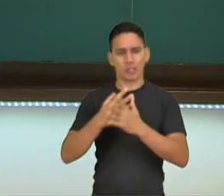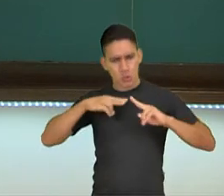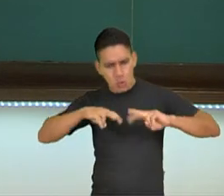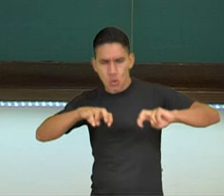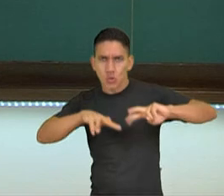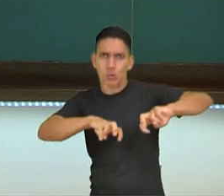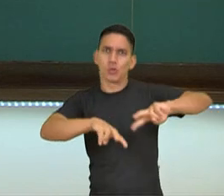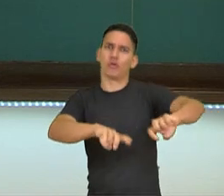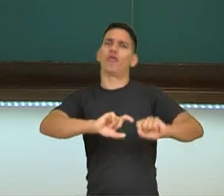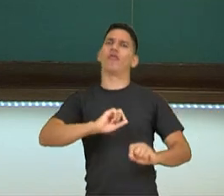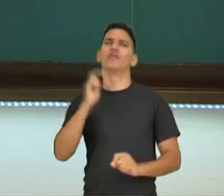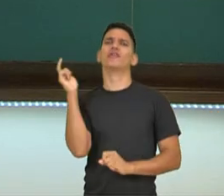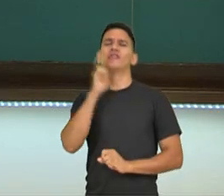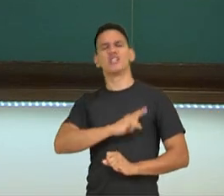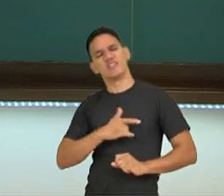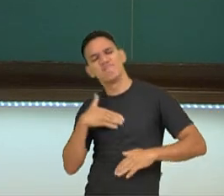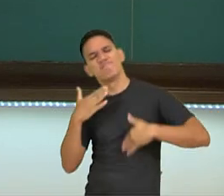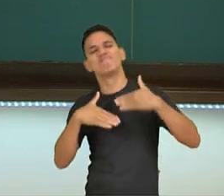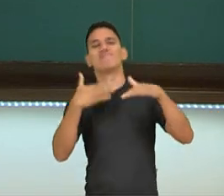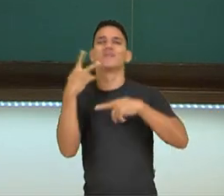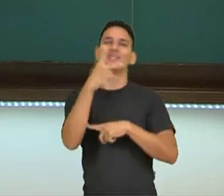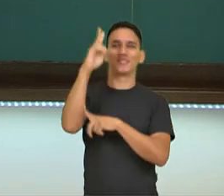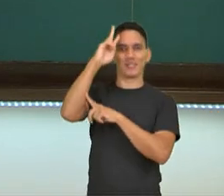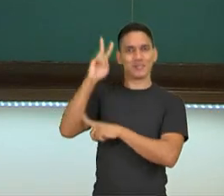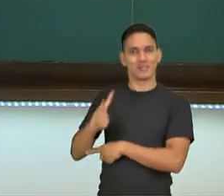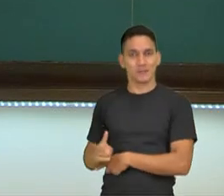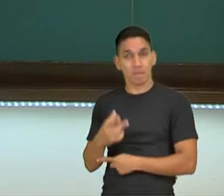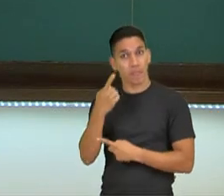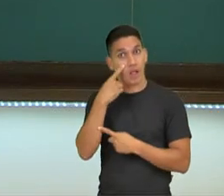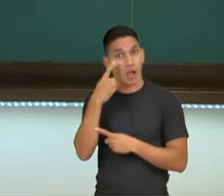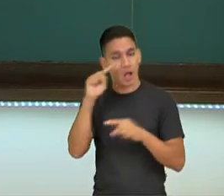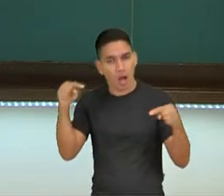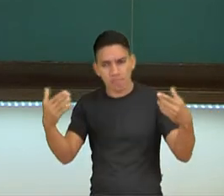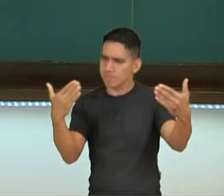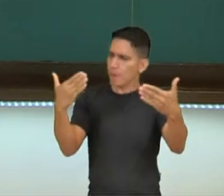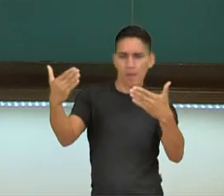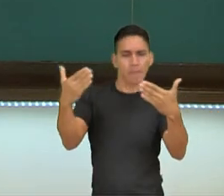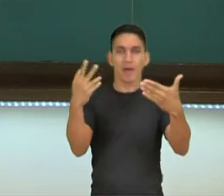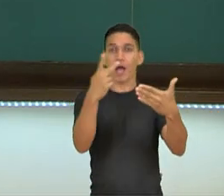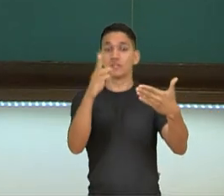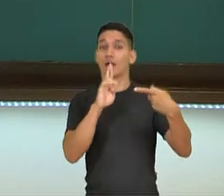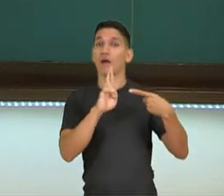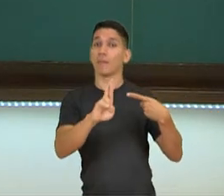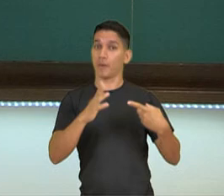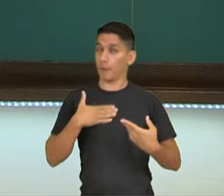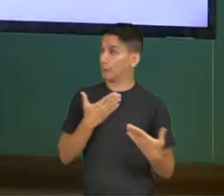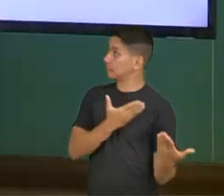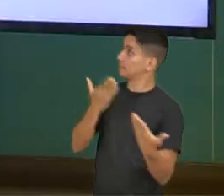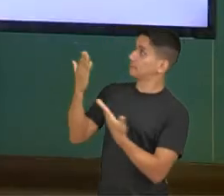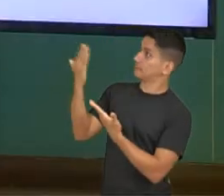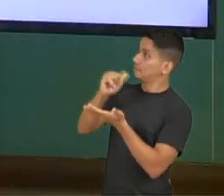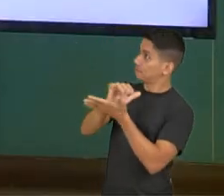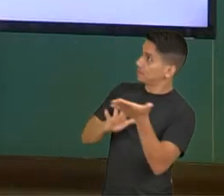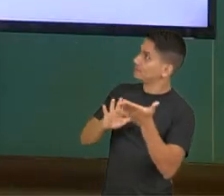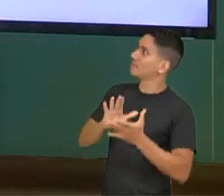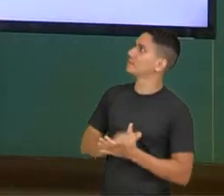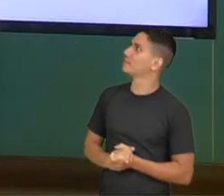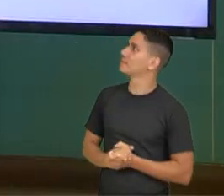que está construindo a sua história. Confere a sua resposta aqui comigo com a correção do